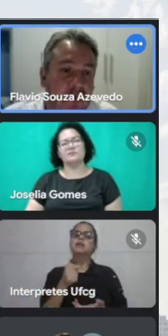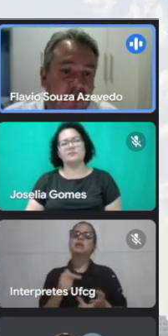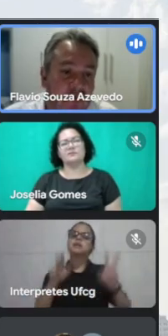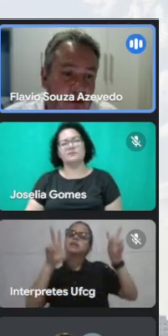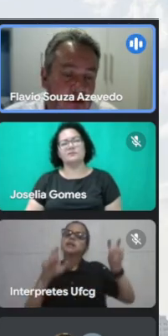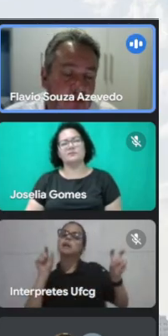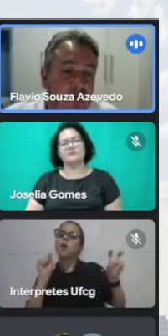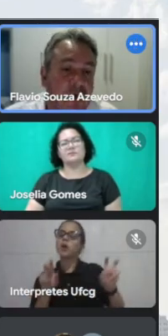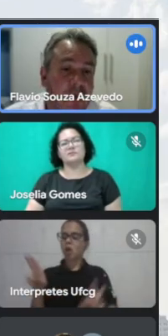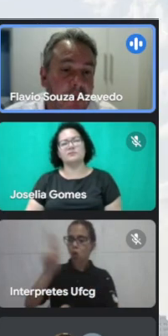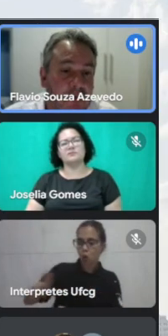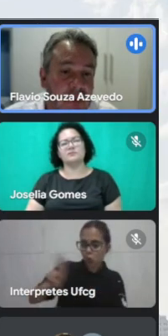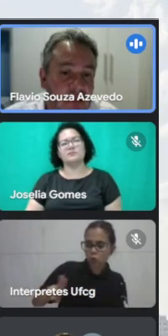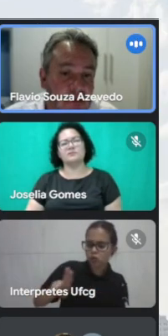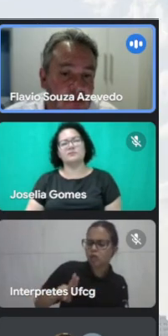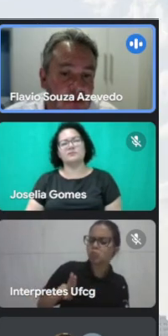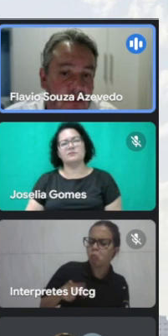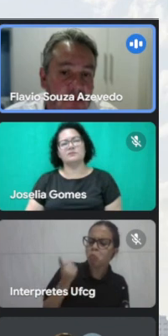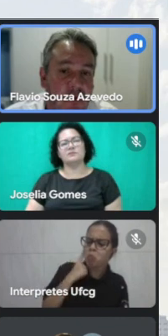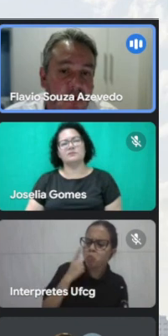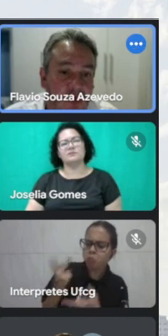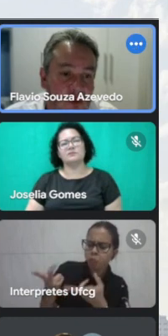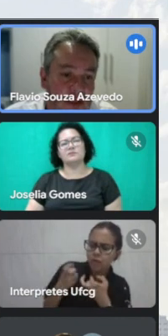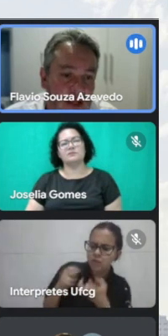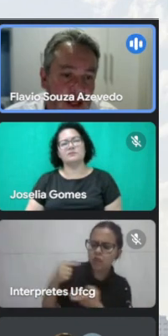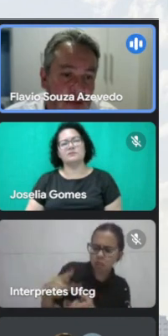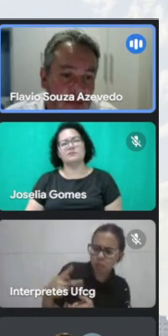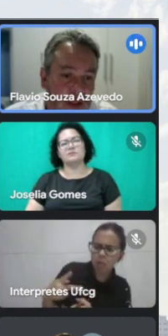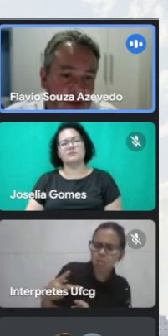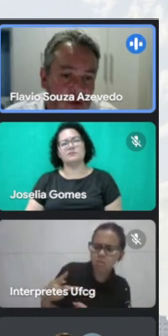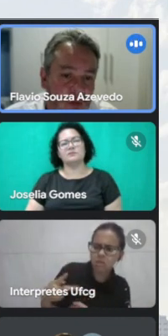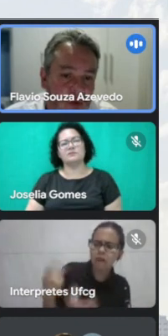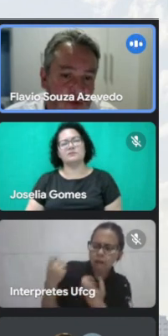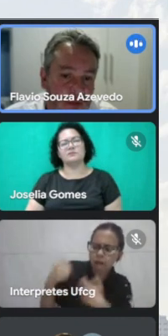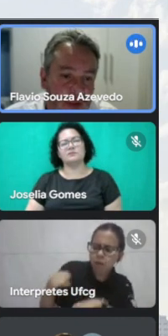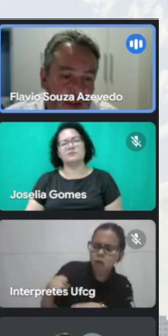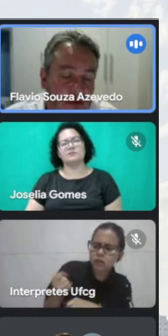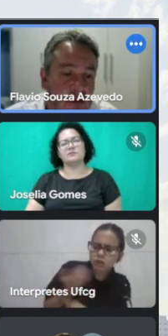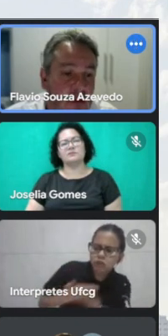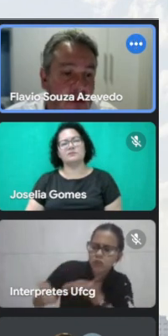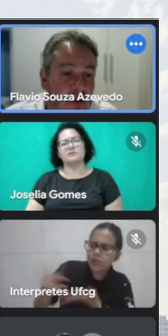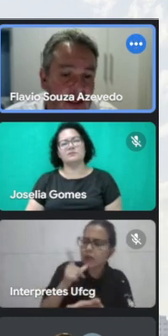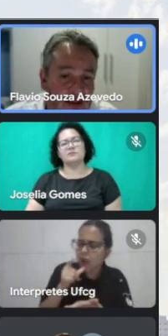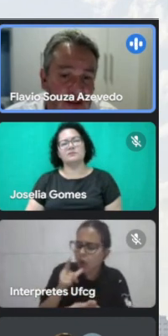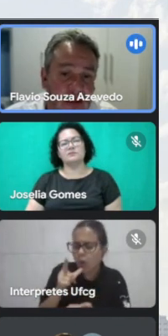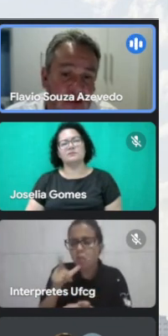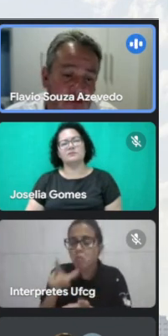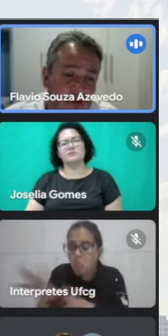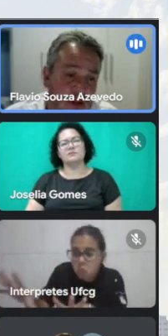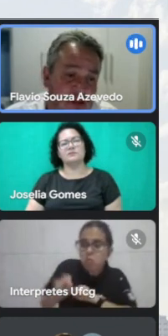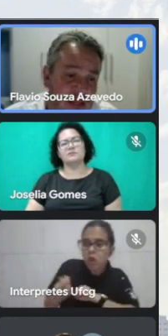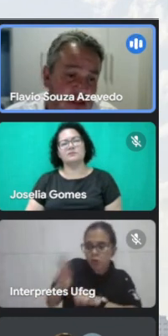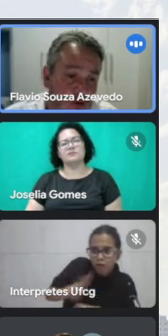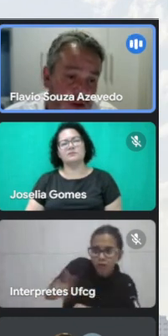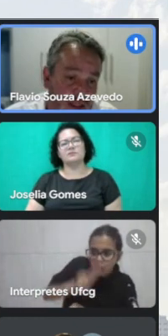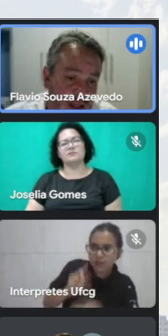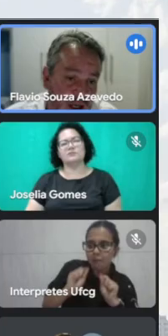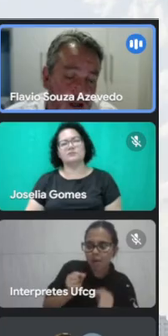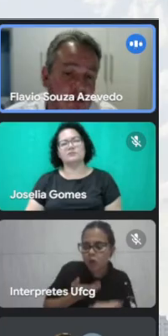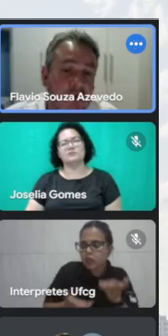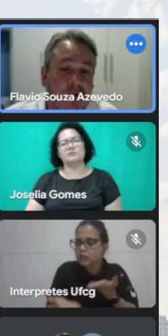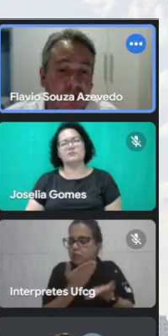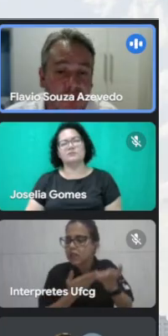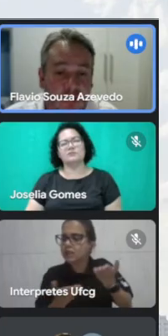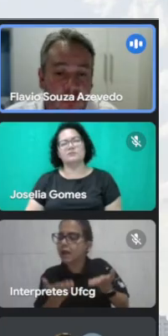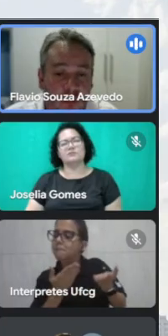que aproveita a capacidade das plantas de concentrar elementos e compostos no ambiente e, de certa forma,